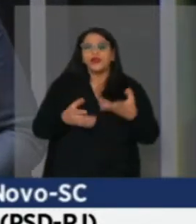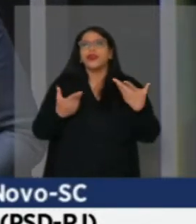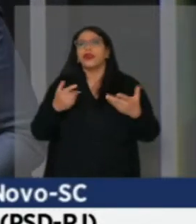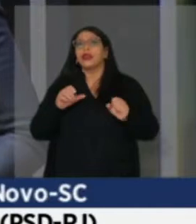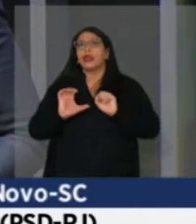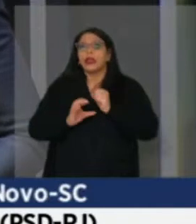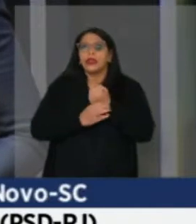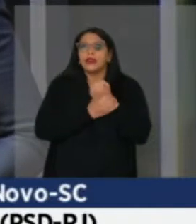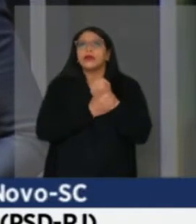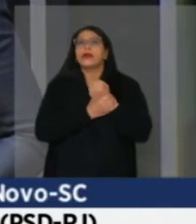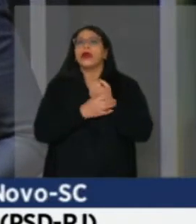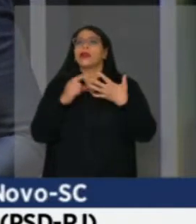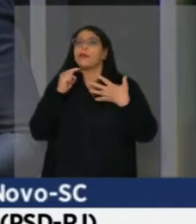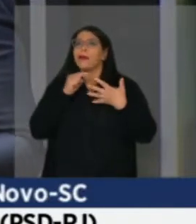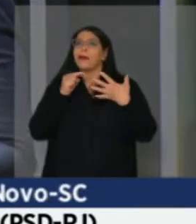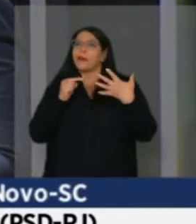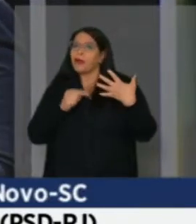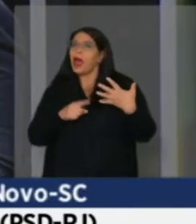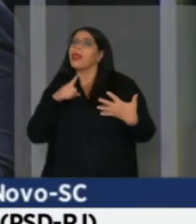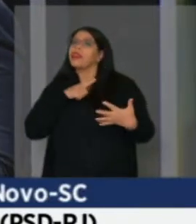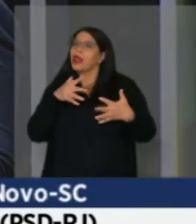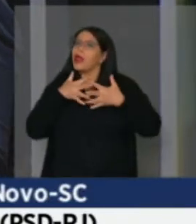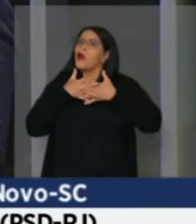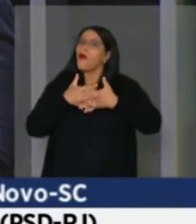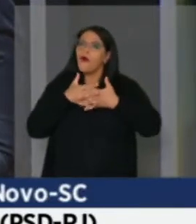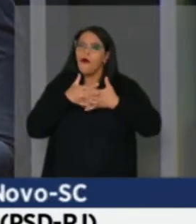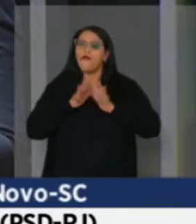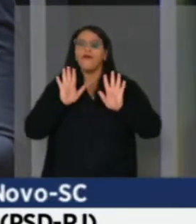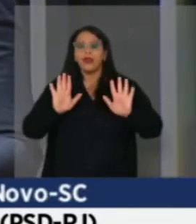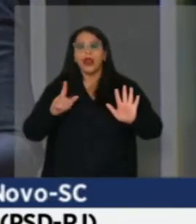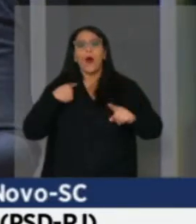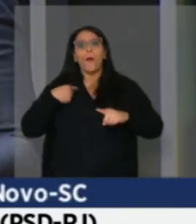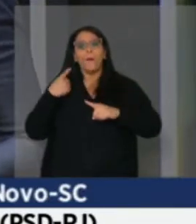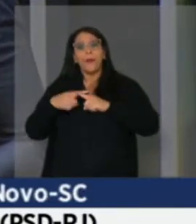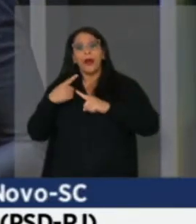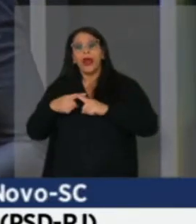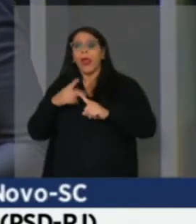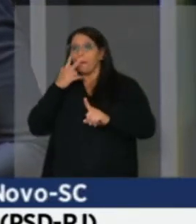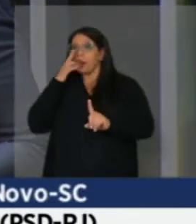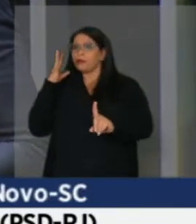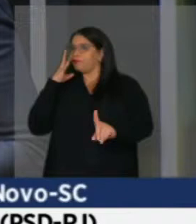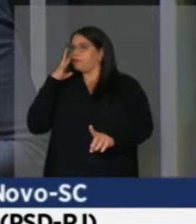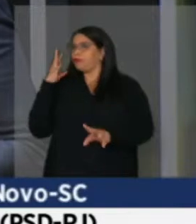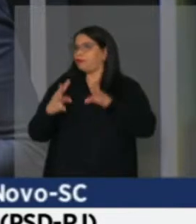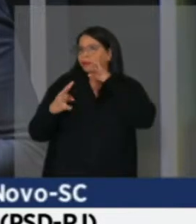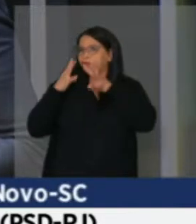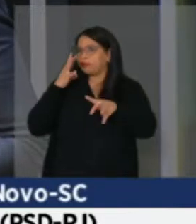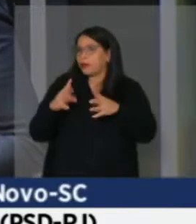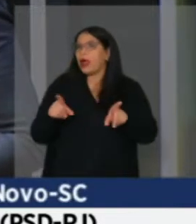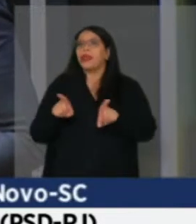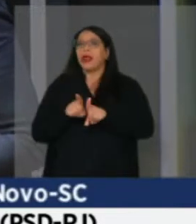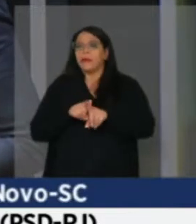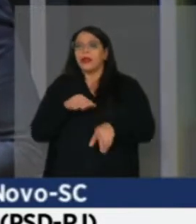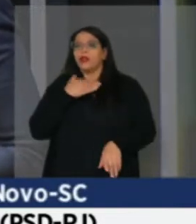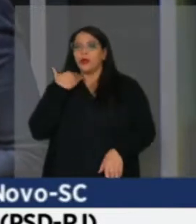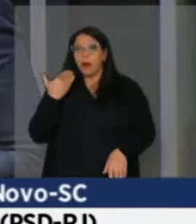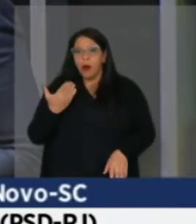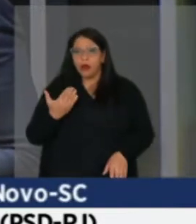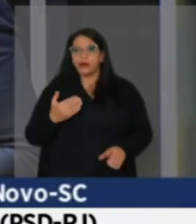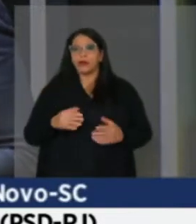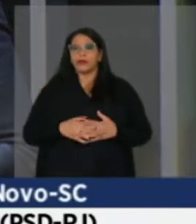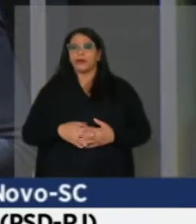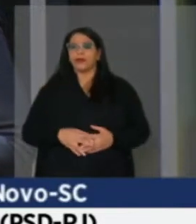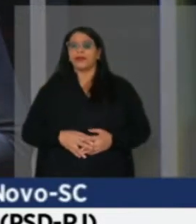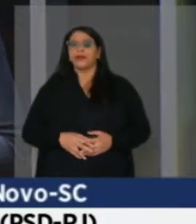segurança, que também estão sendo atacados de morte. E gostaria de dizer de